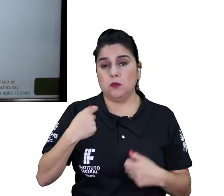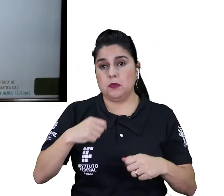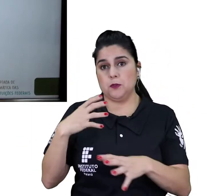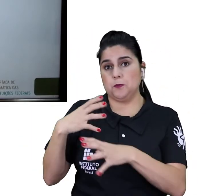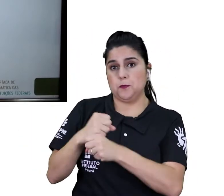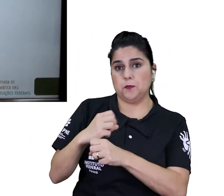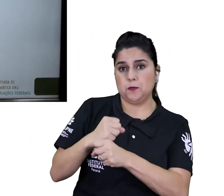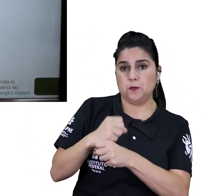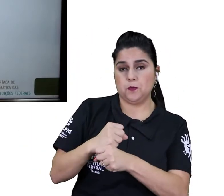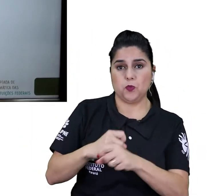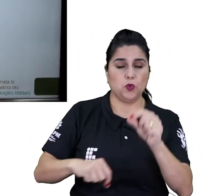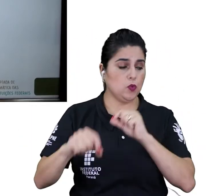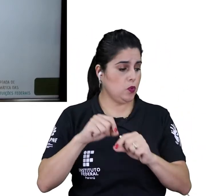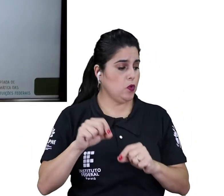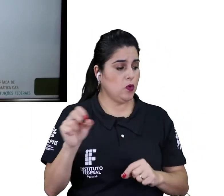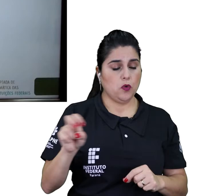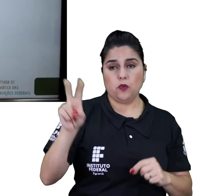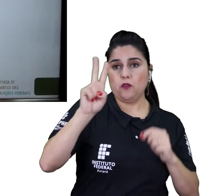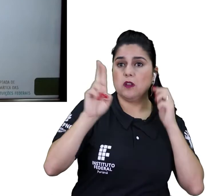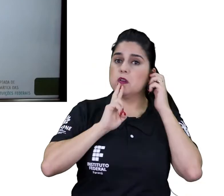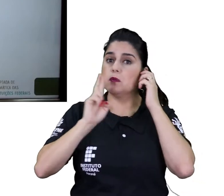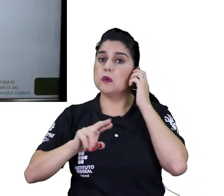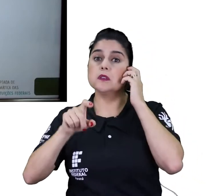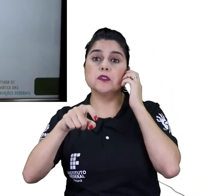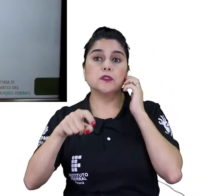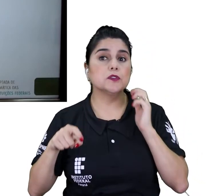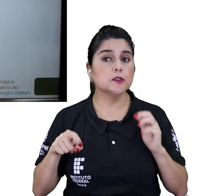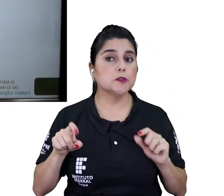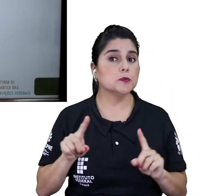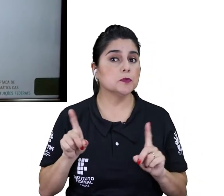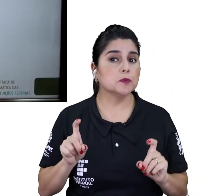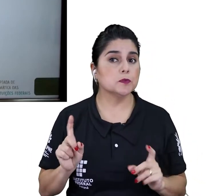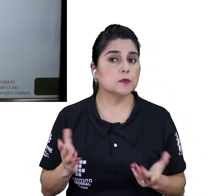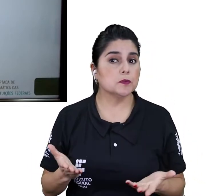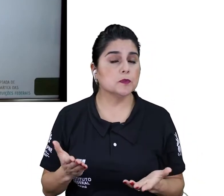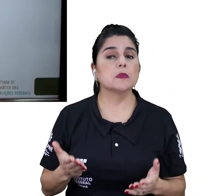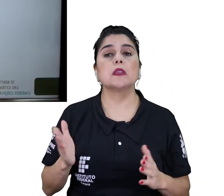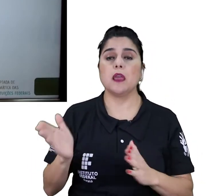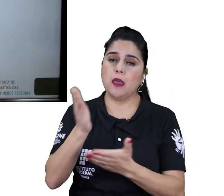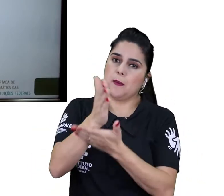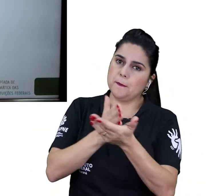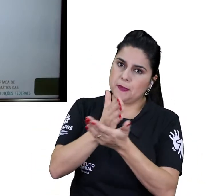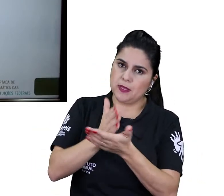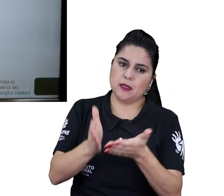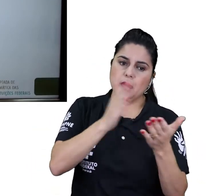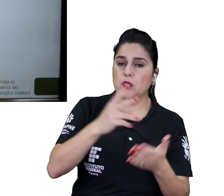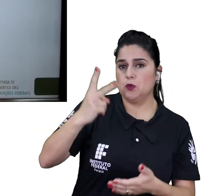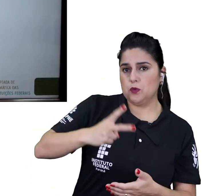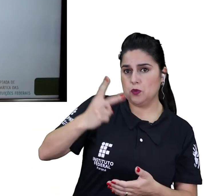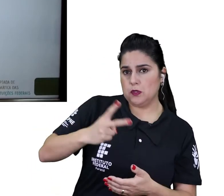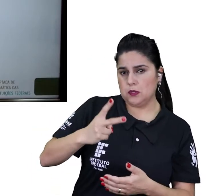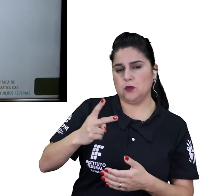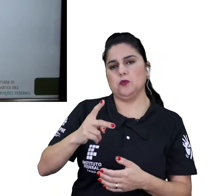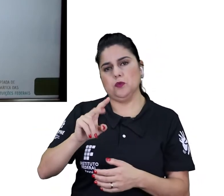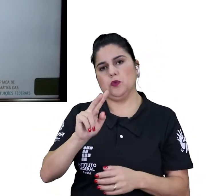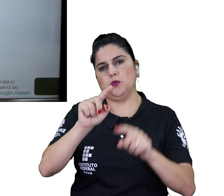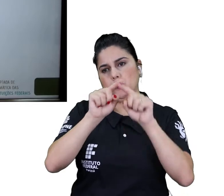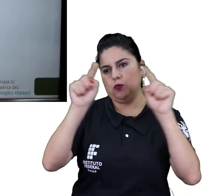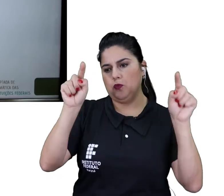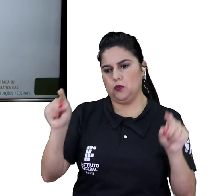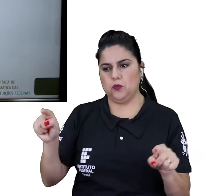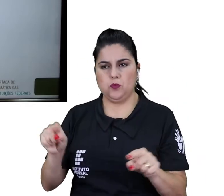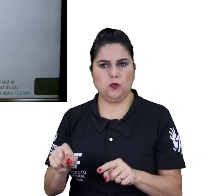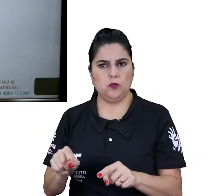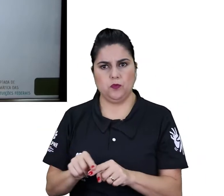calcular esse valor de x, que na verdade é a metade do lado do segundo hexágono.